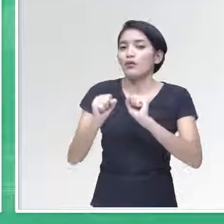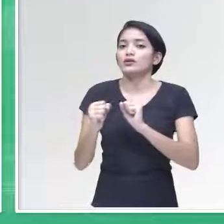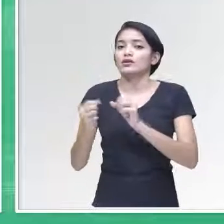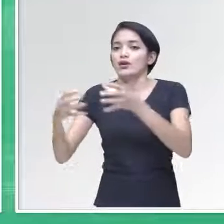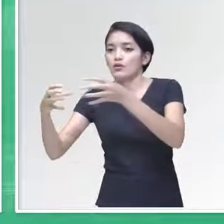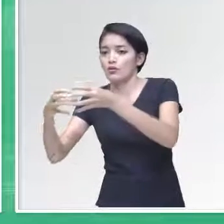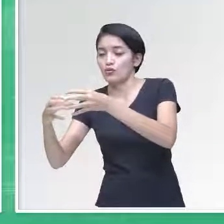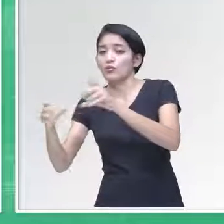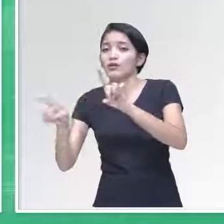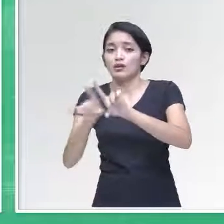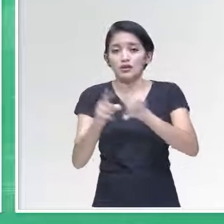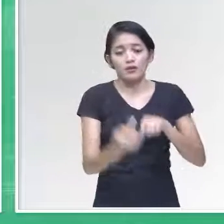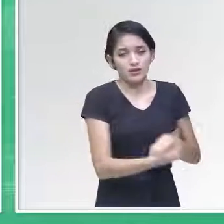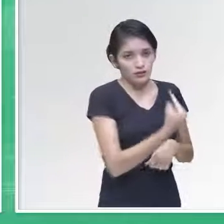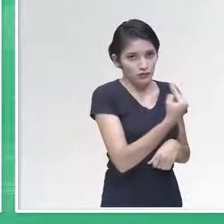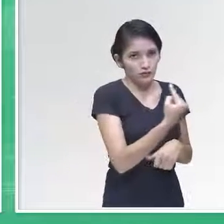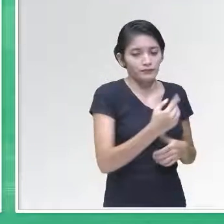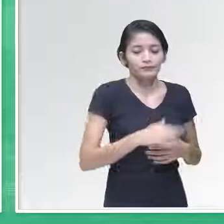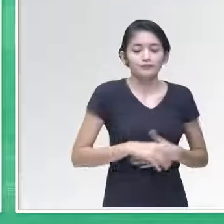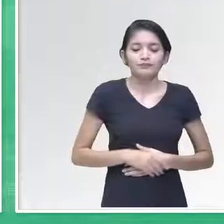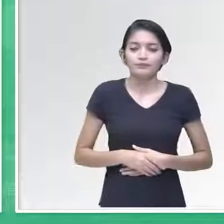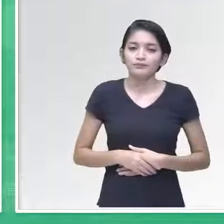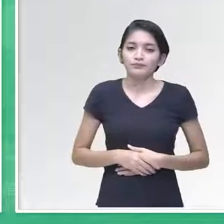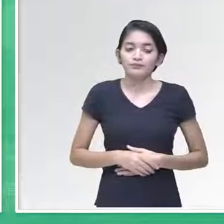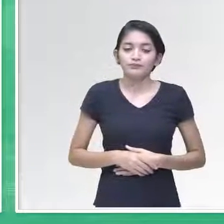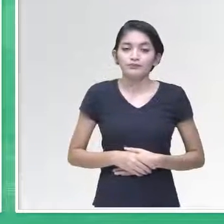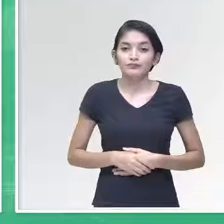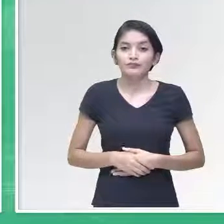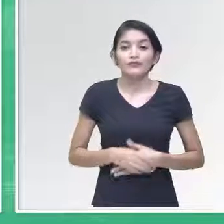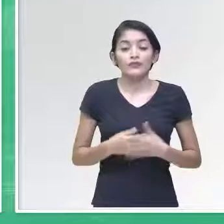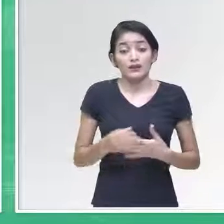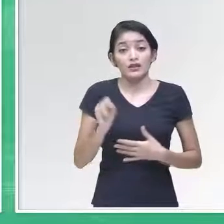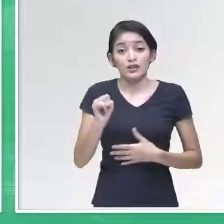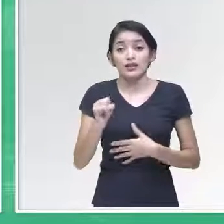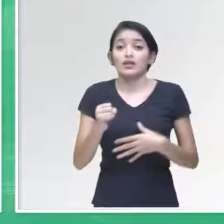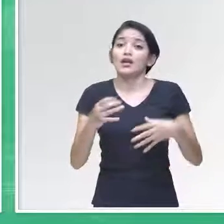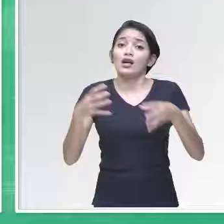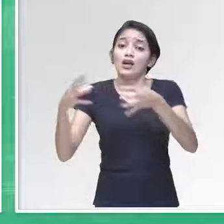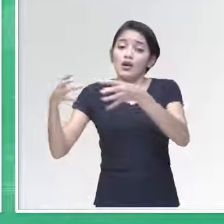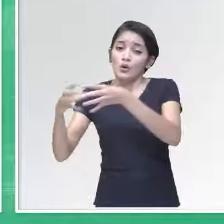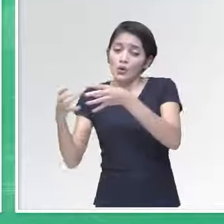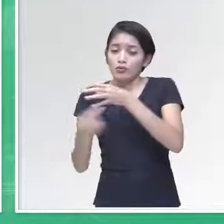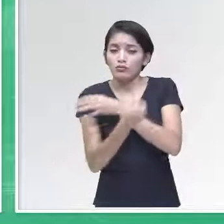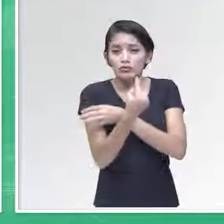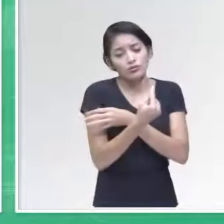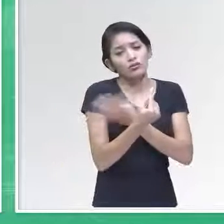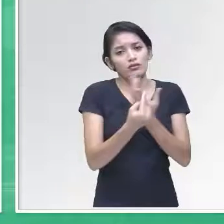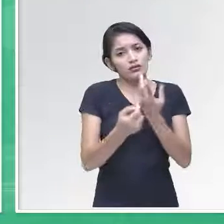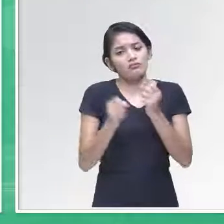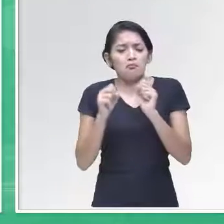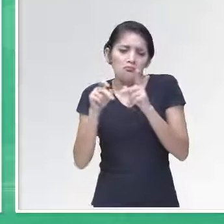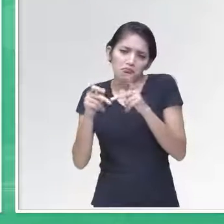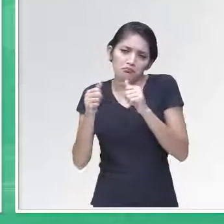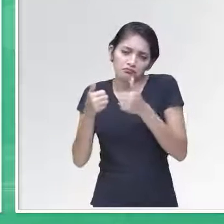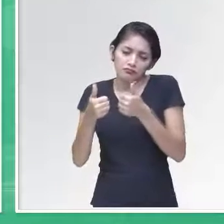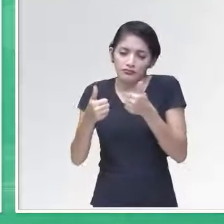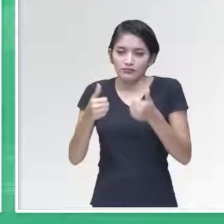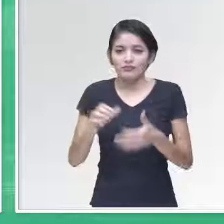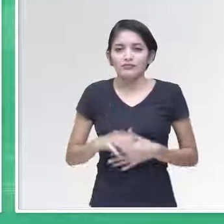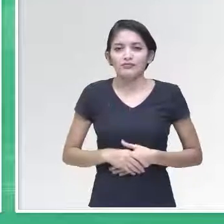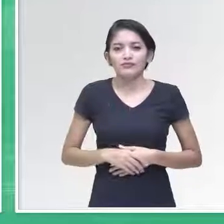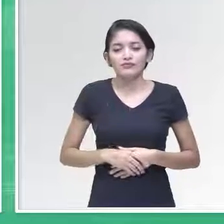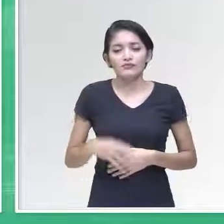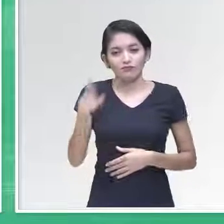e pode ser plural. Então, uma vez que é singular e que é plural, eles escolheram plural e tá bom também. Né? Então, ficou o were